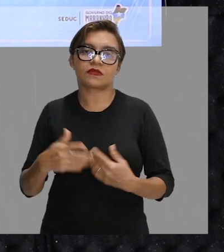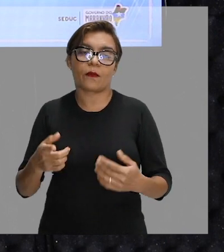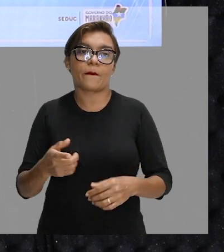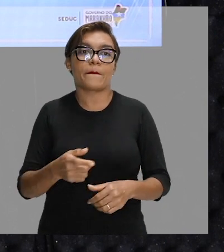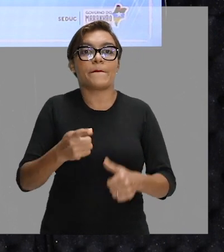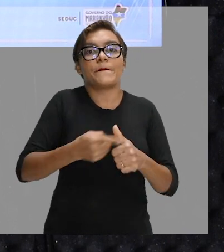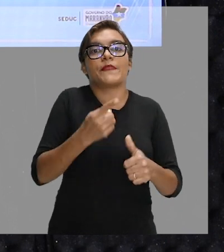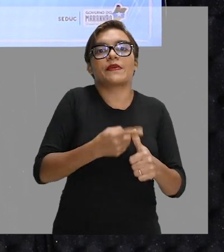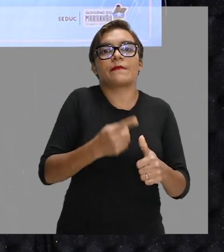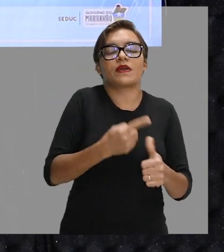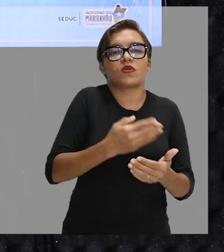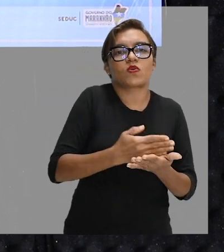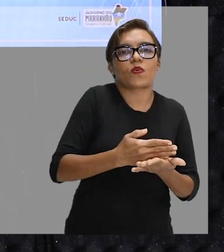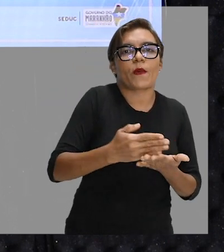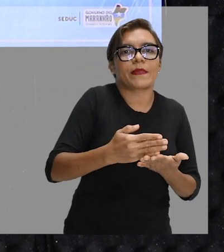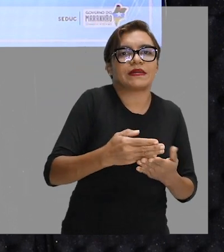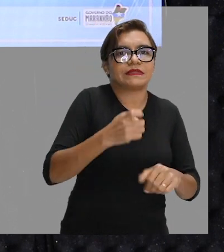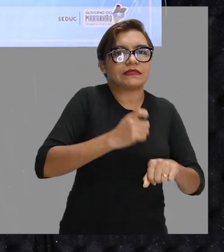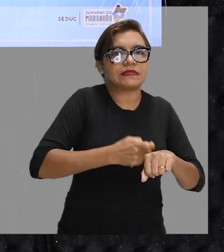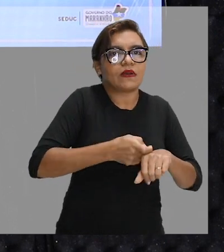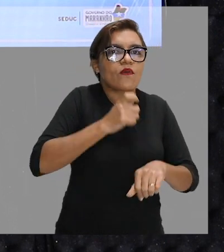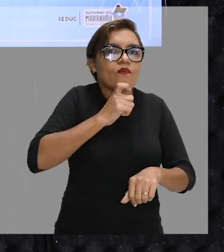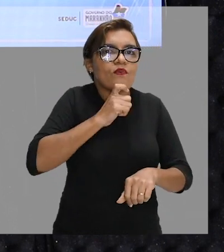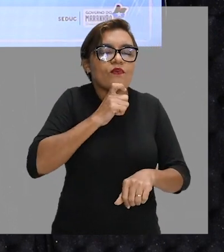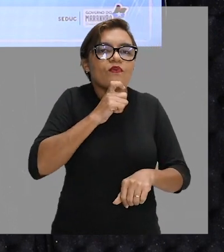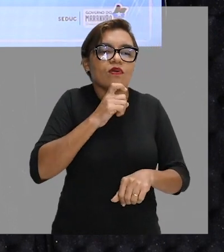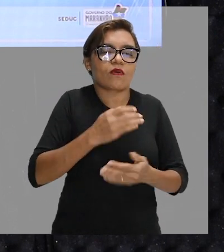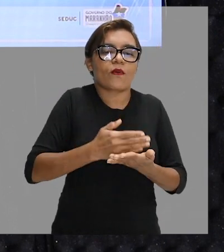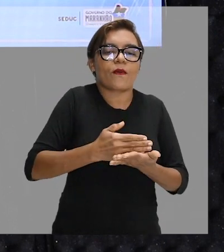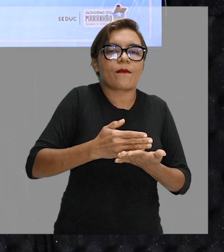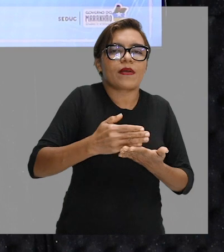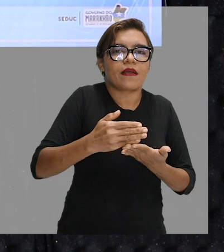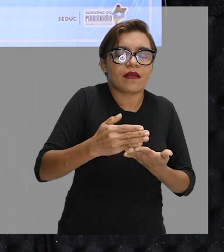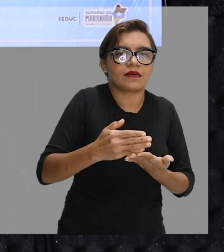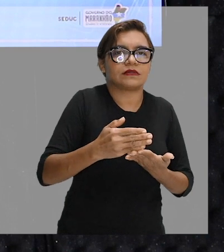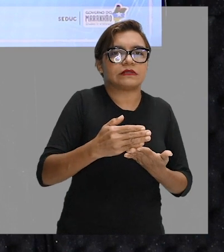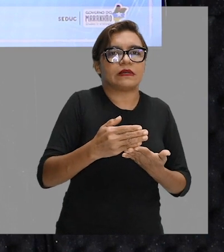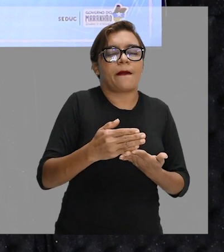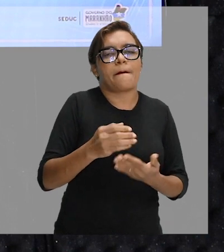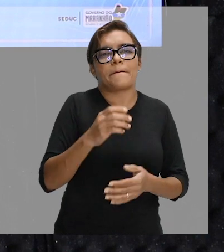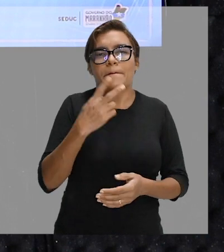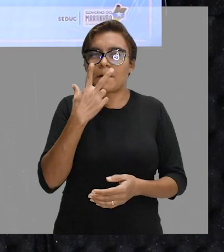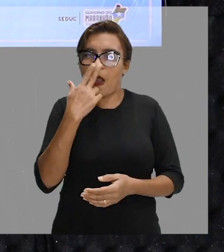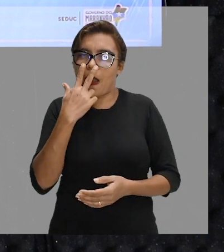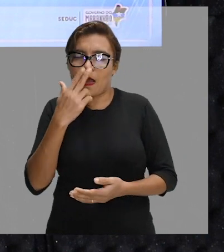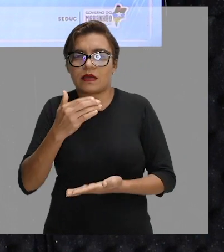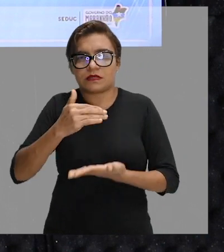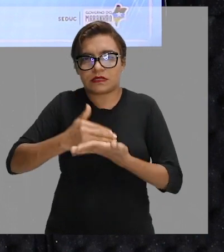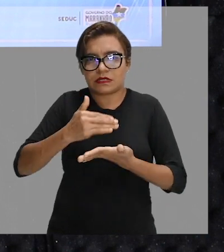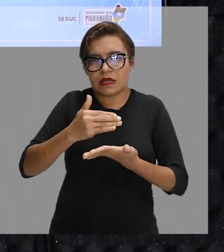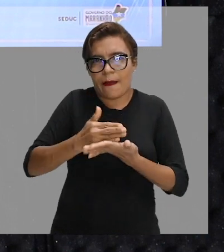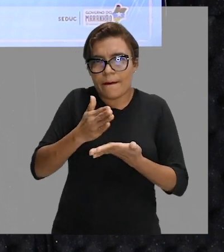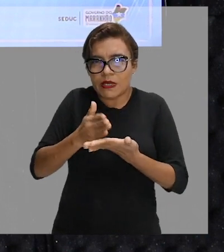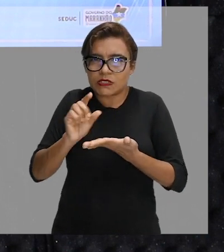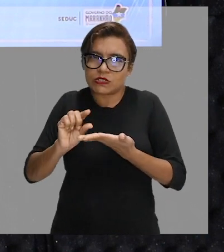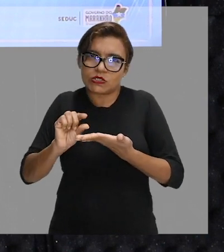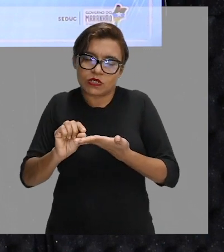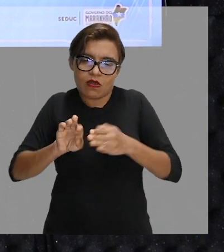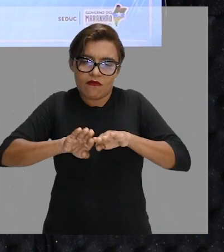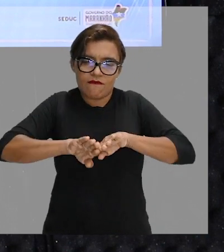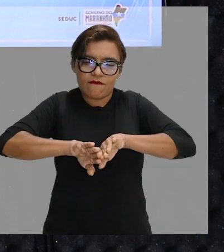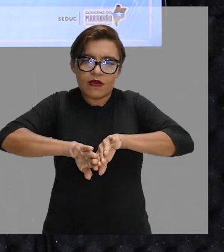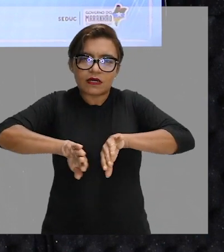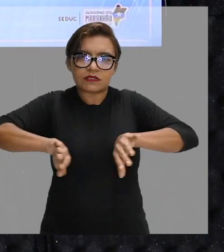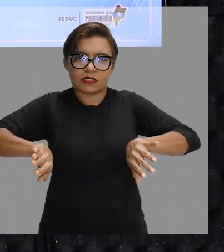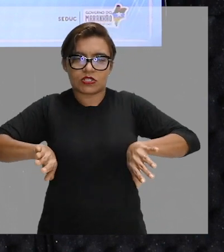quando começa o processo de congelamento, é como se as partículas, né, se a água afastasse as partículas